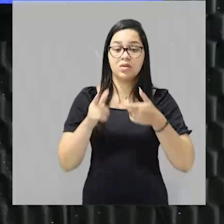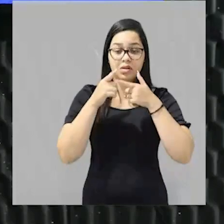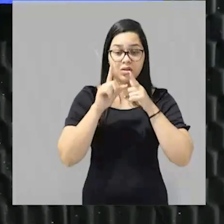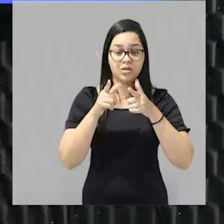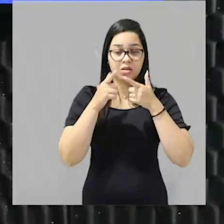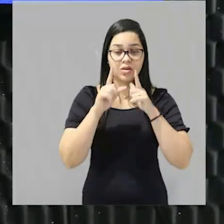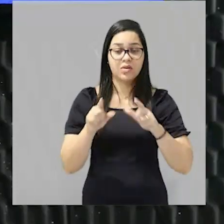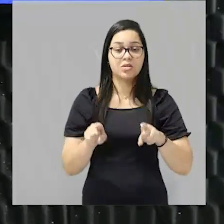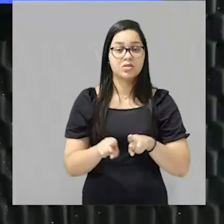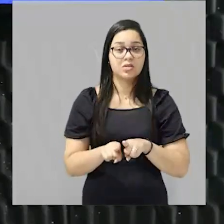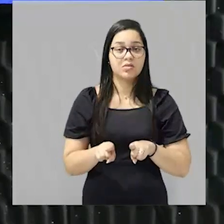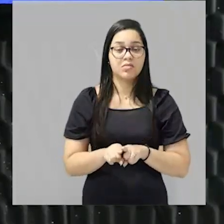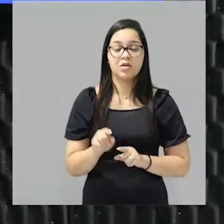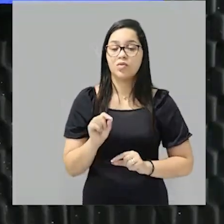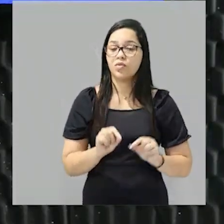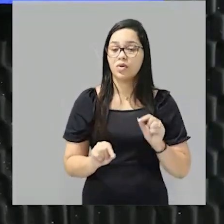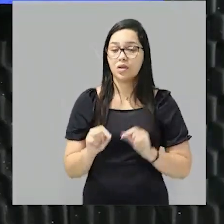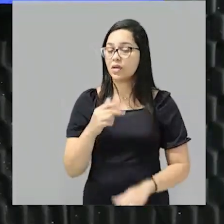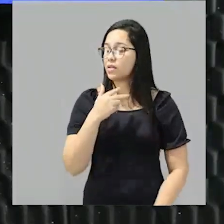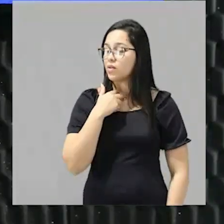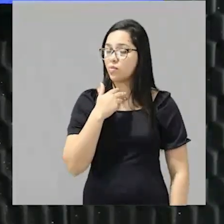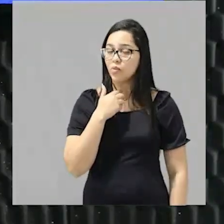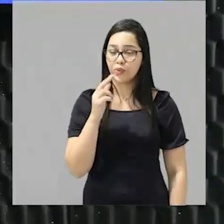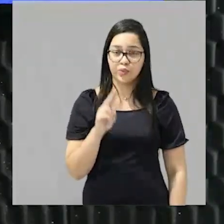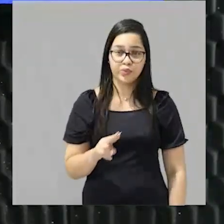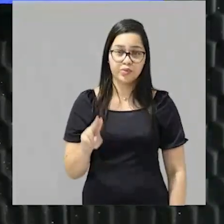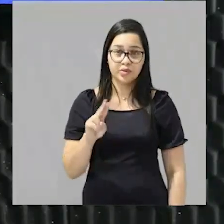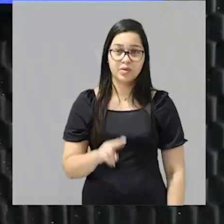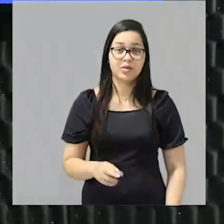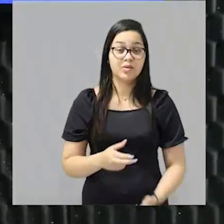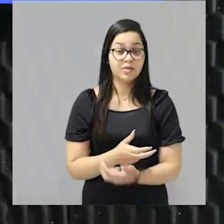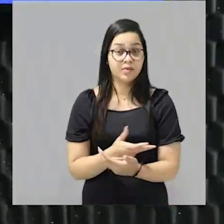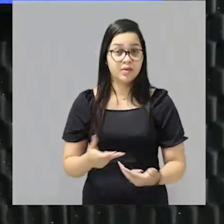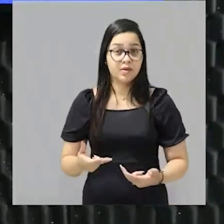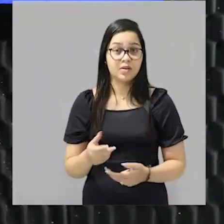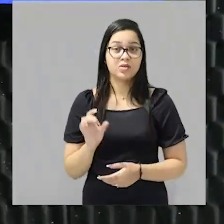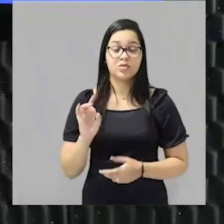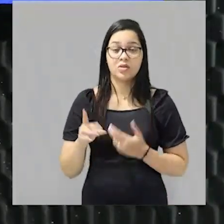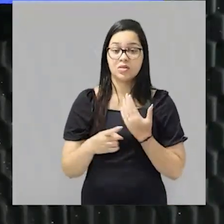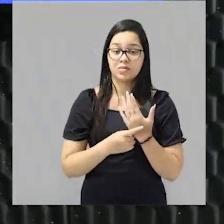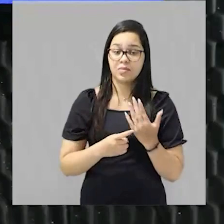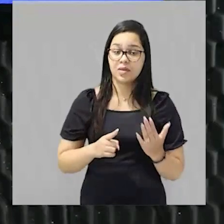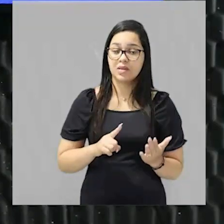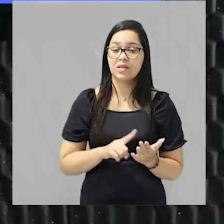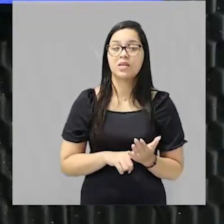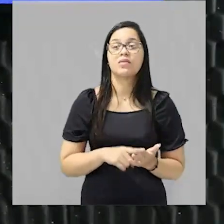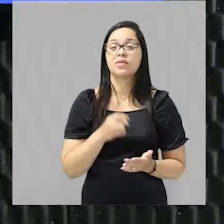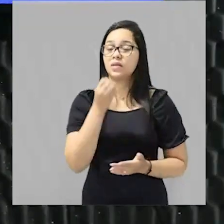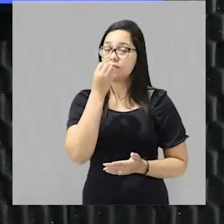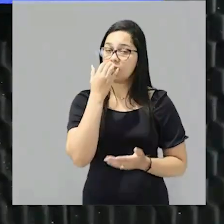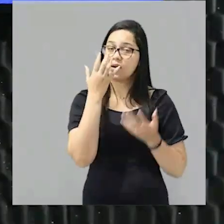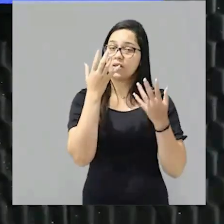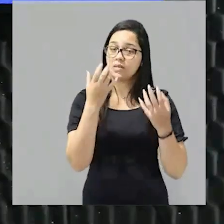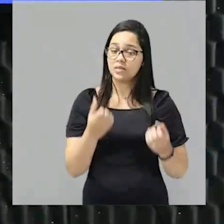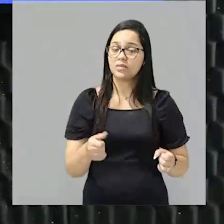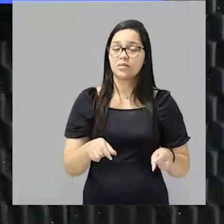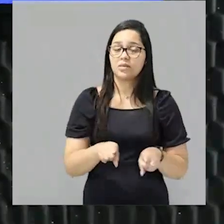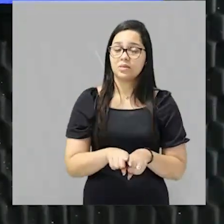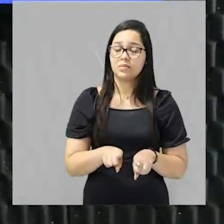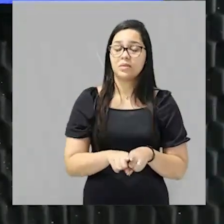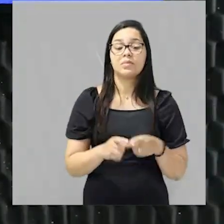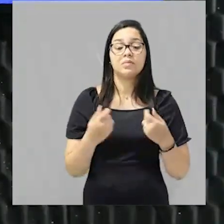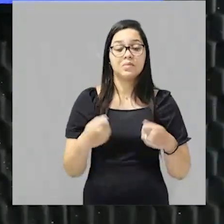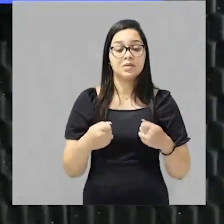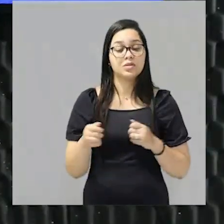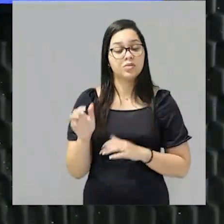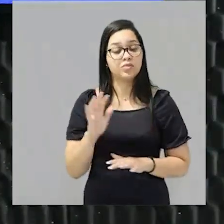não pode usar muitas figuras de linguagem, as metáforas que são bem-vindas. Então a gente tem que ter muito cuidado.